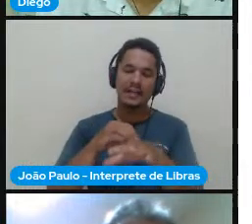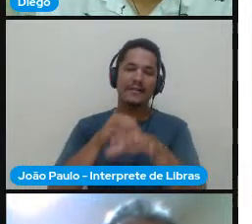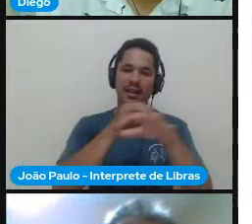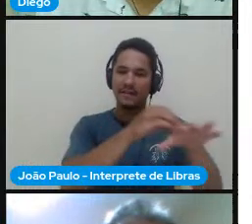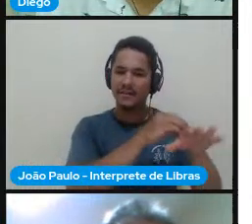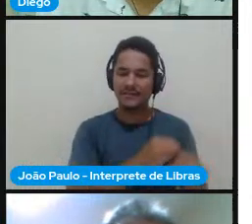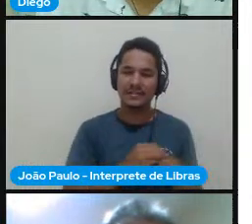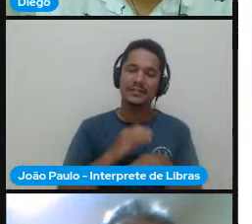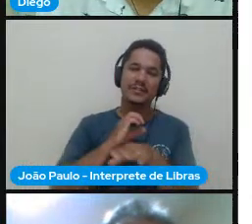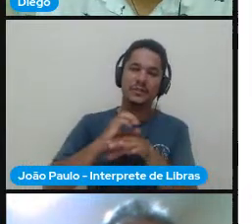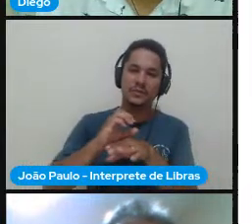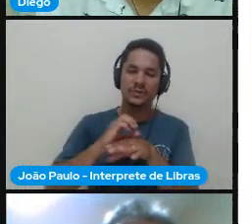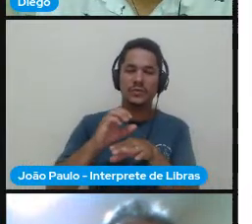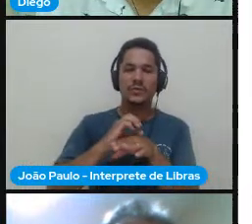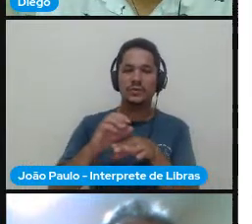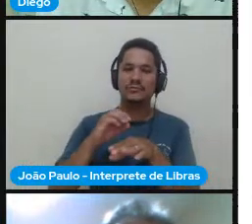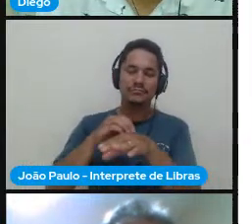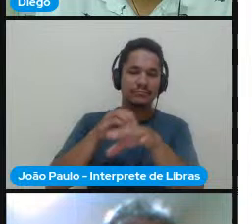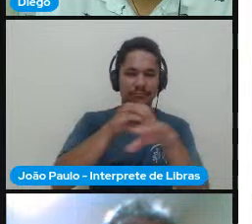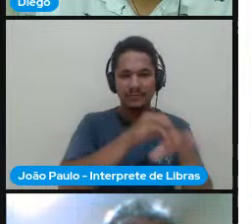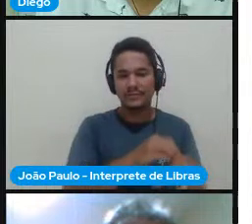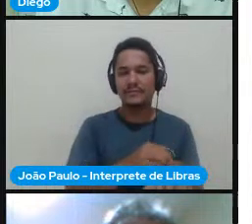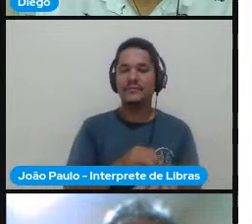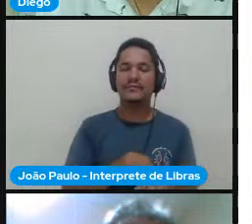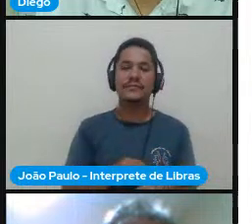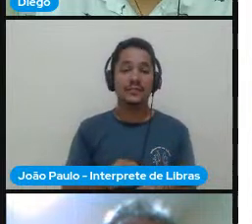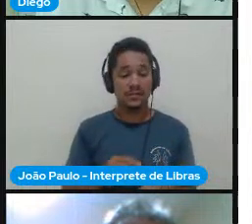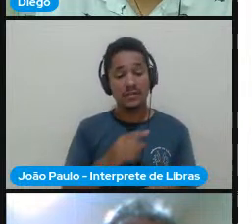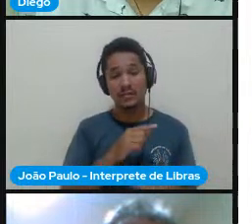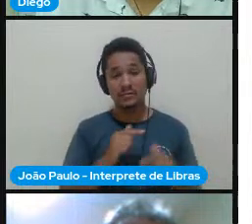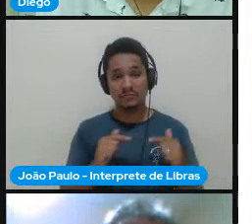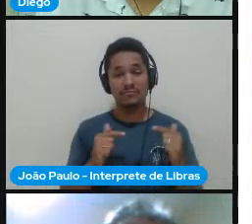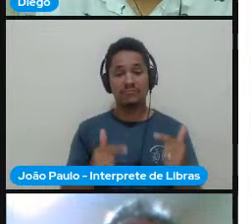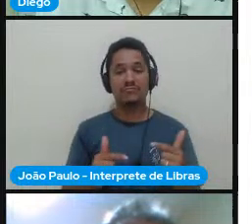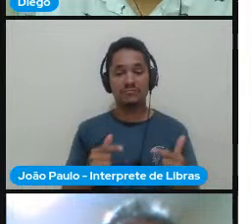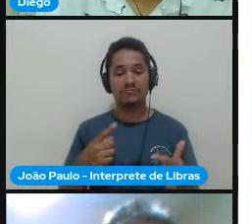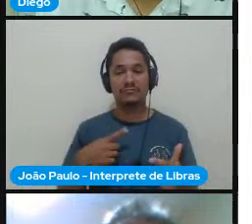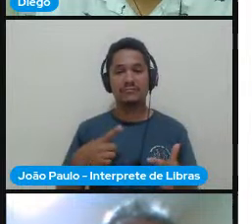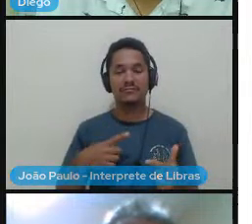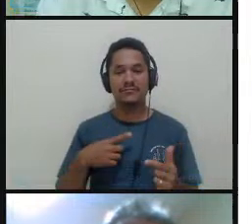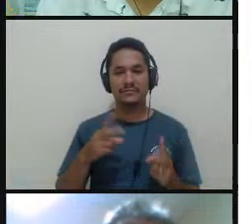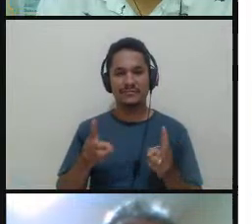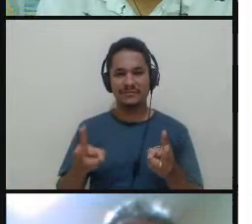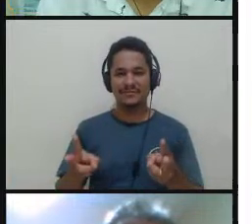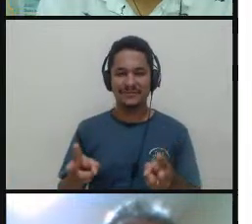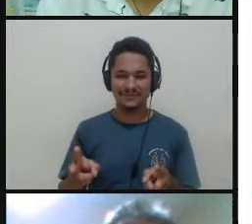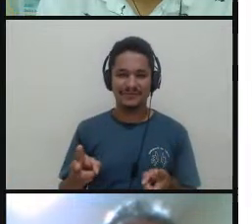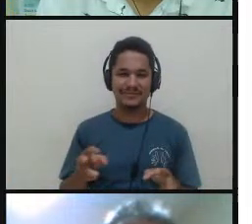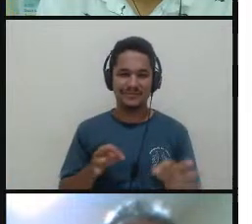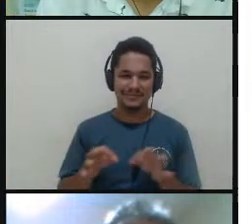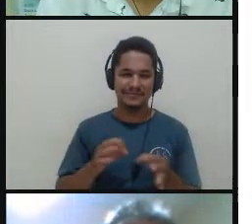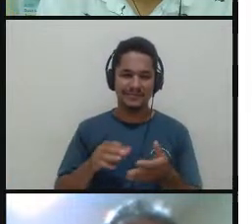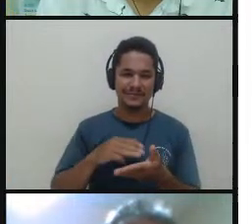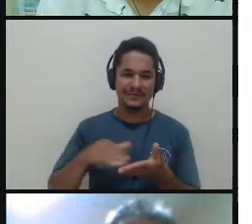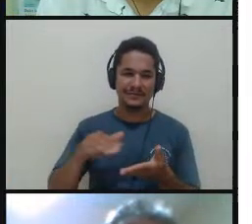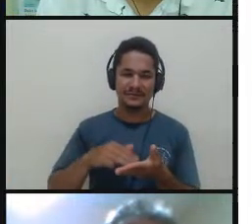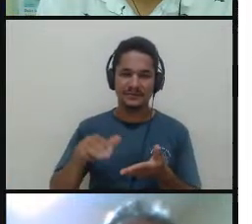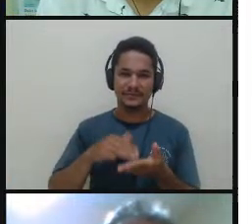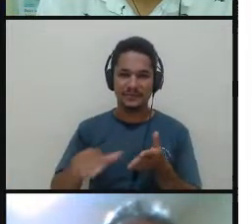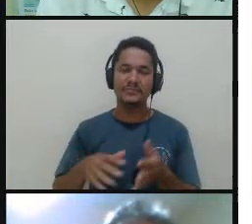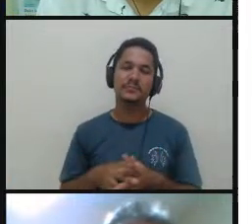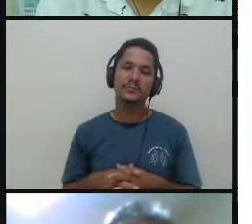tá? Isso é uma ação de rotina da Secretaria de Desenvolvimento. Então, a